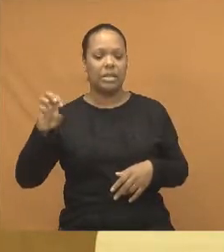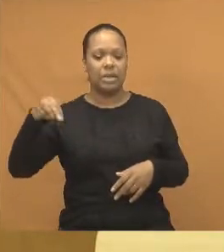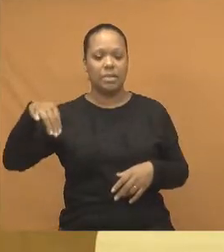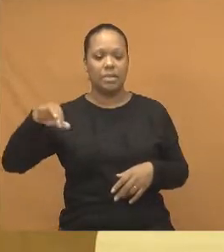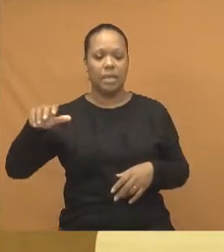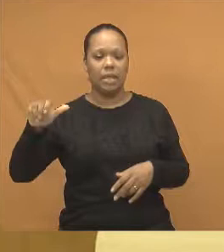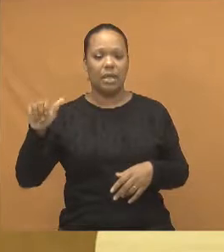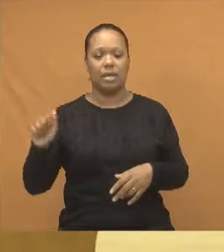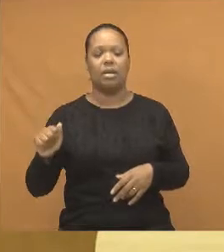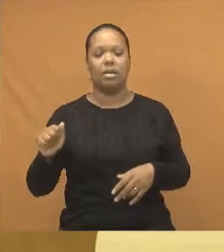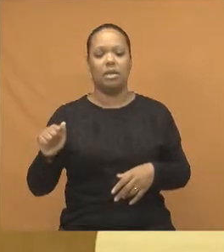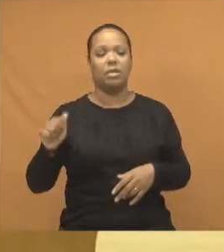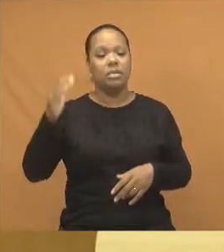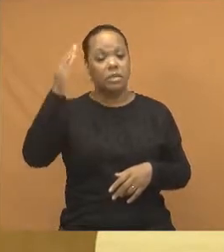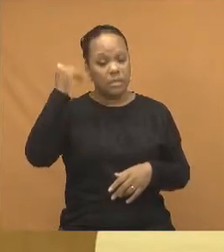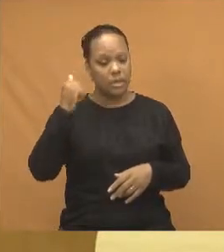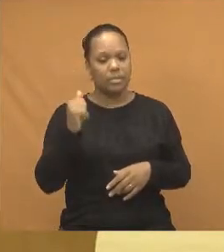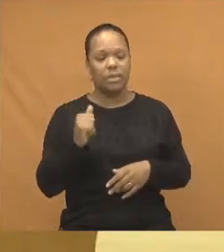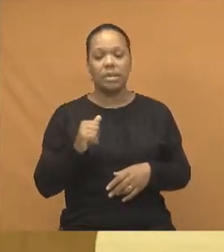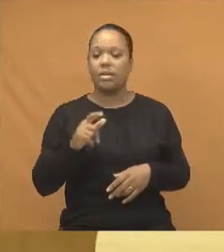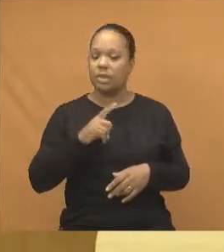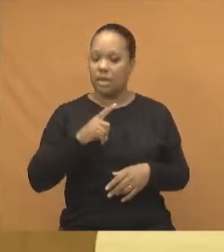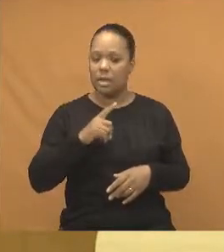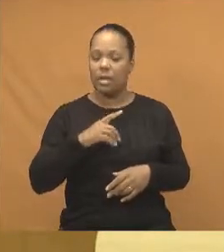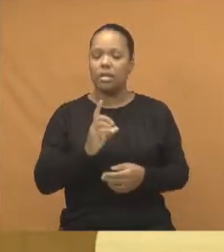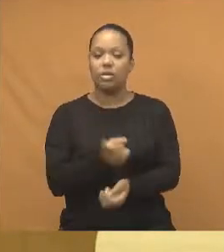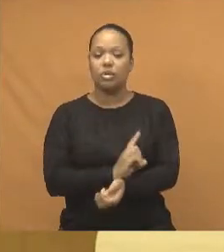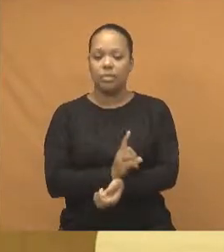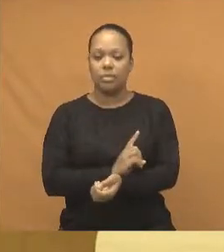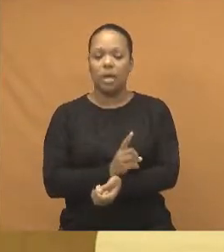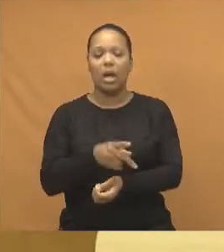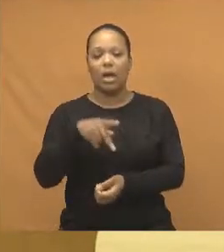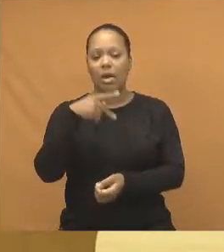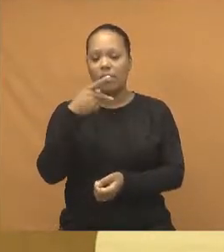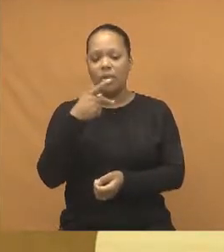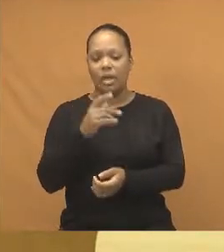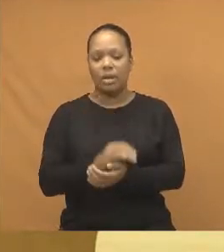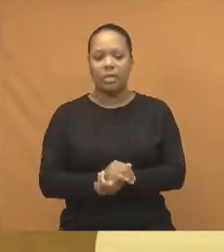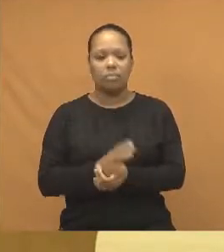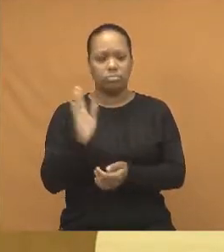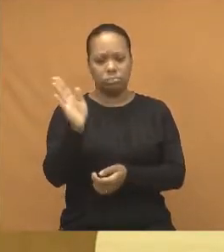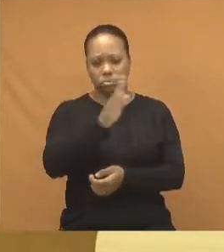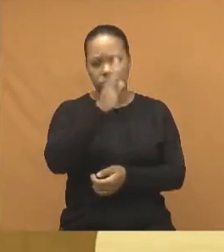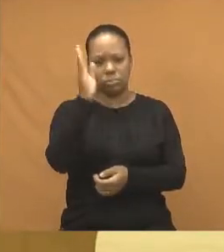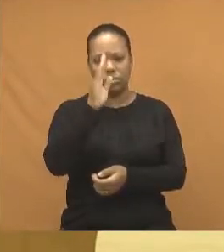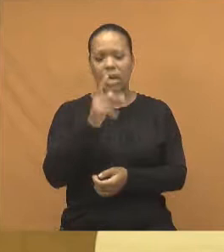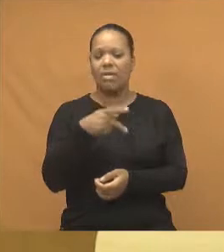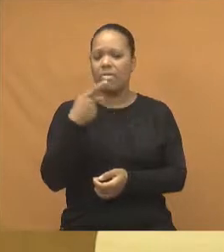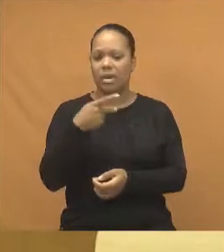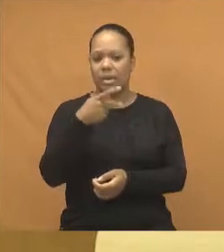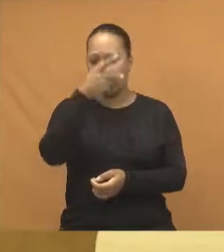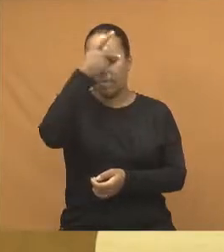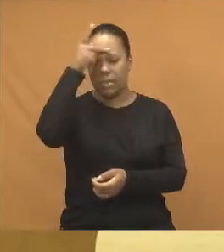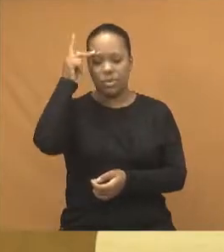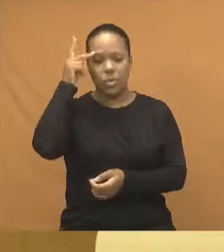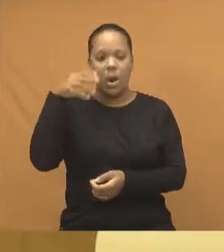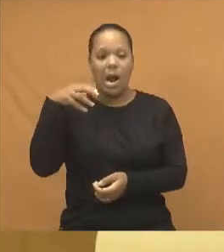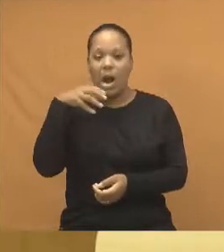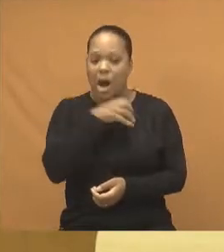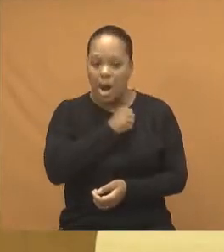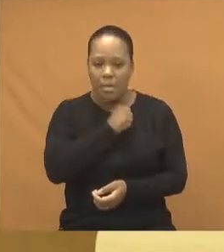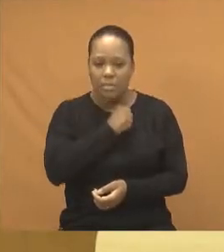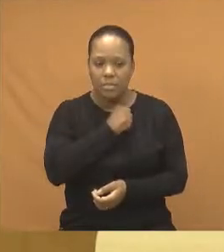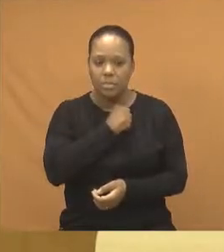nós consideramos diabéticos. Quando nós mencionamos descompensação, nós não estamos falando em